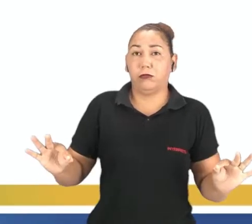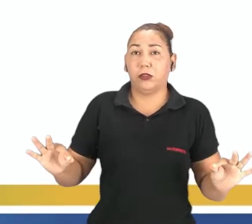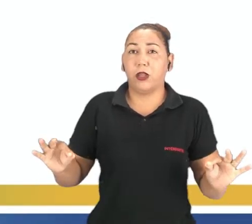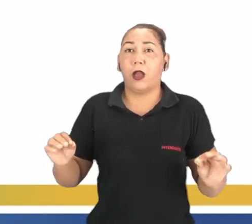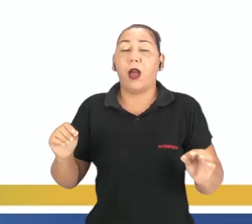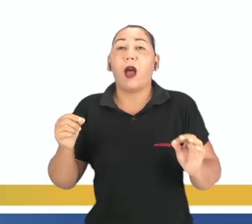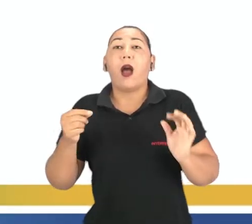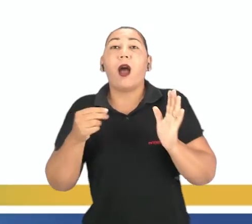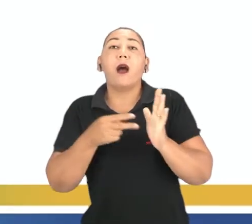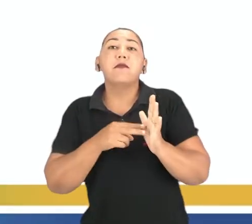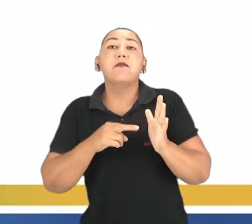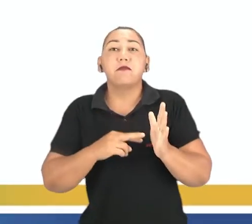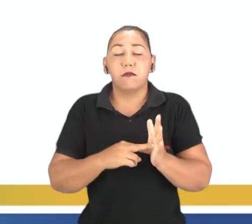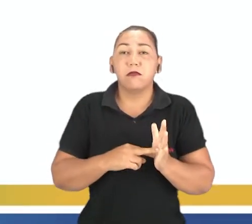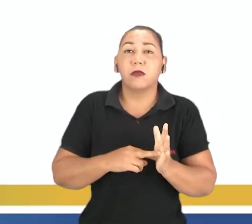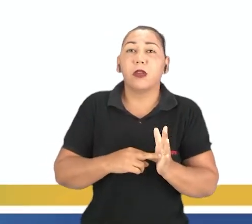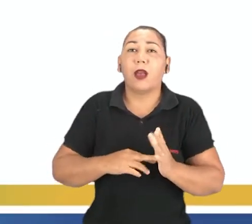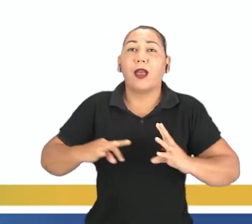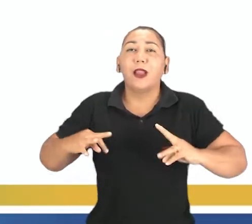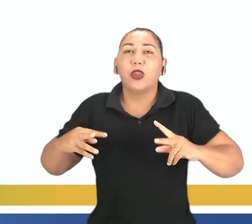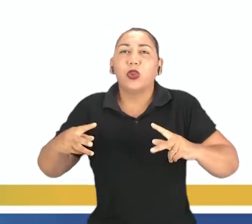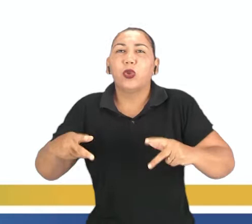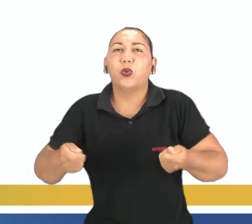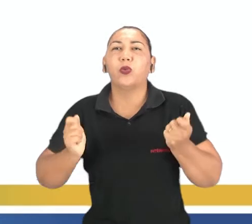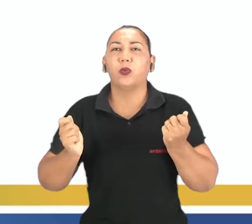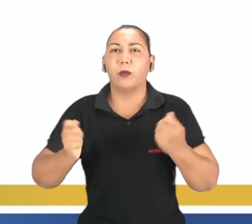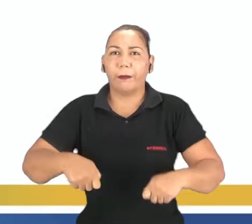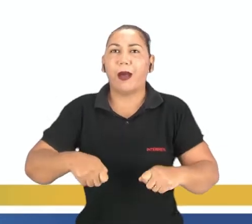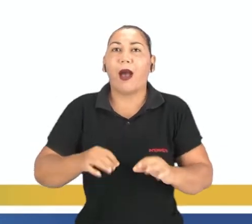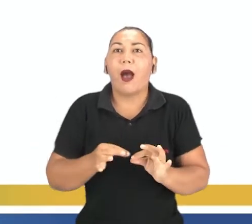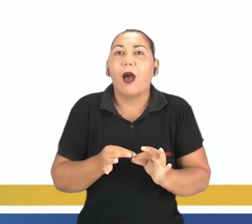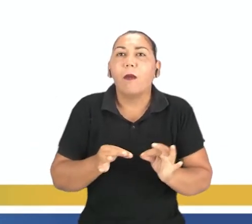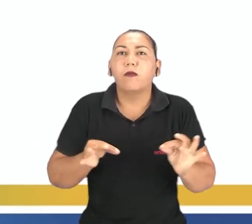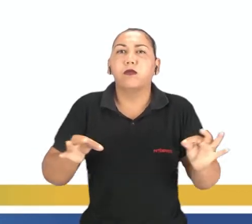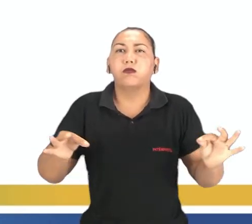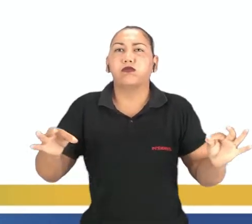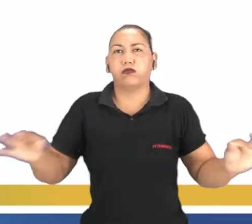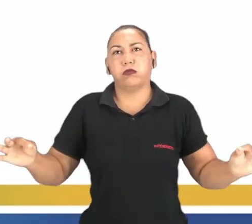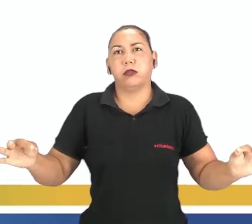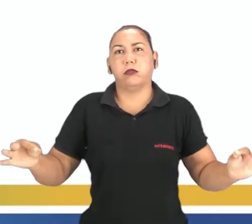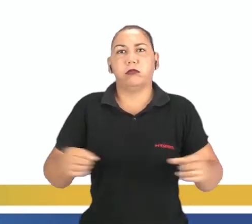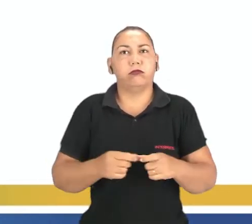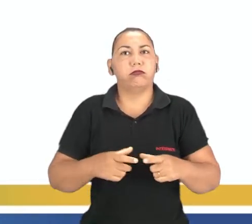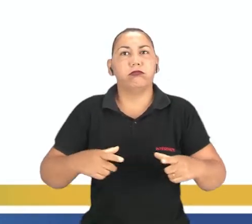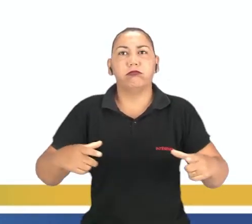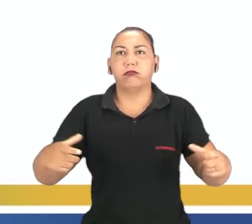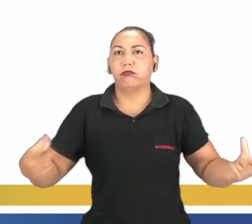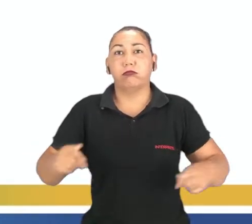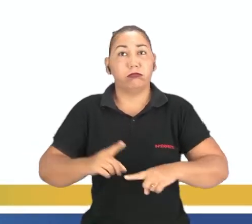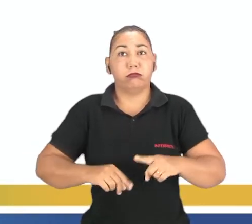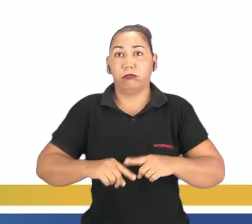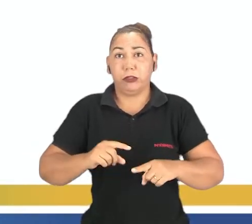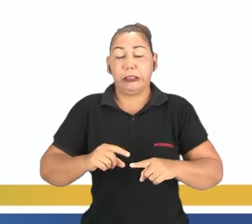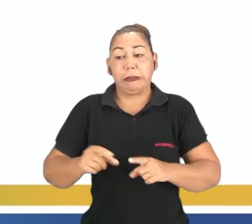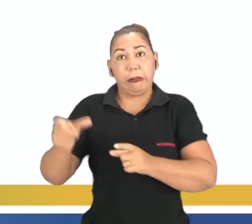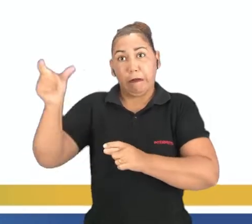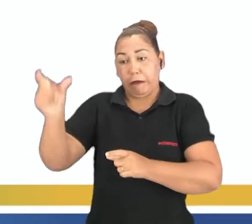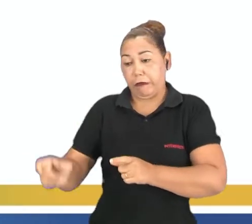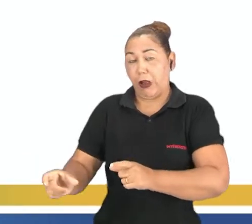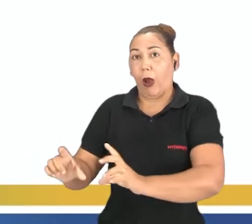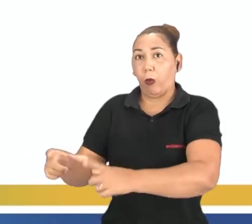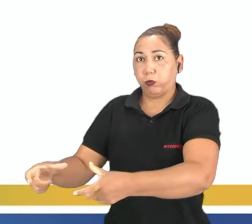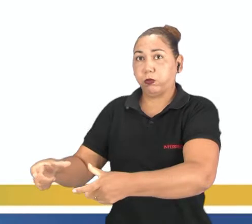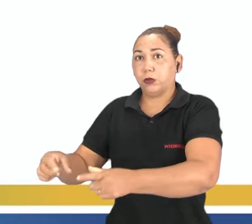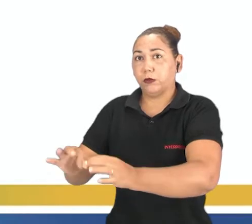Grandeza é exatamente aquilo que pode ser medido, né? A grandeza não é o objeto que pode ser medido exatamente, mas